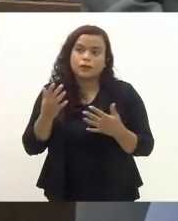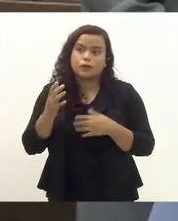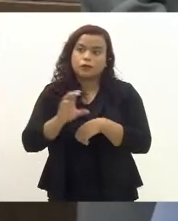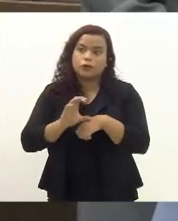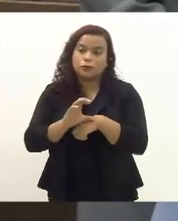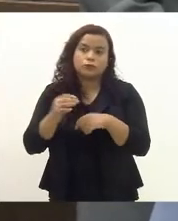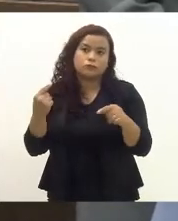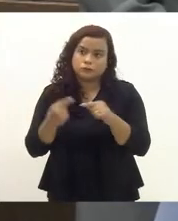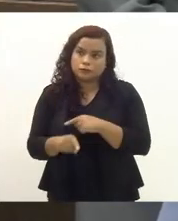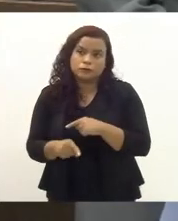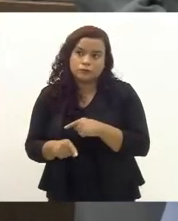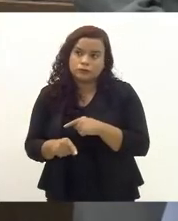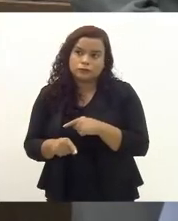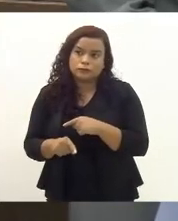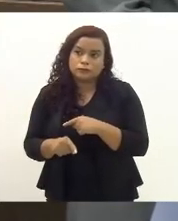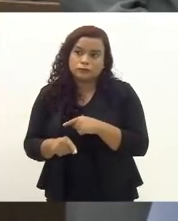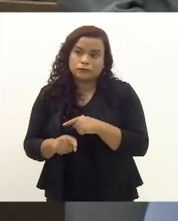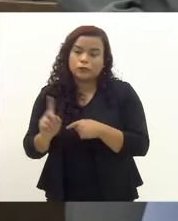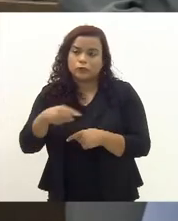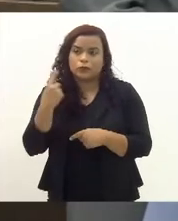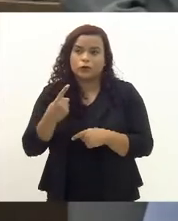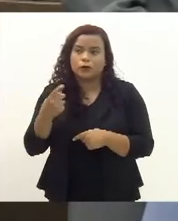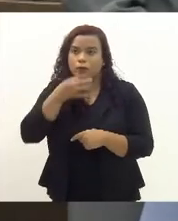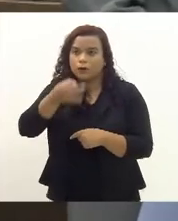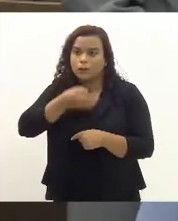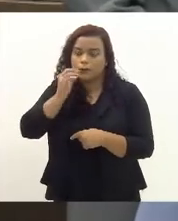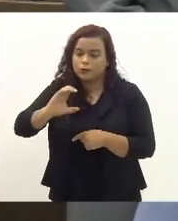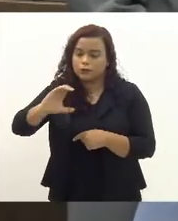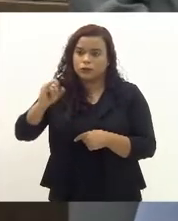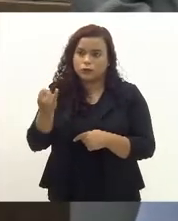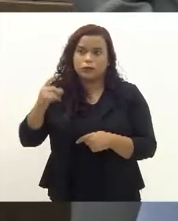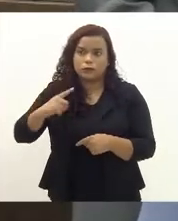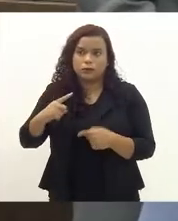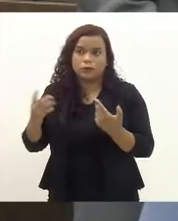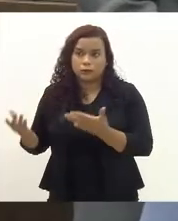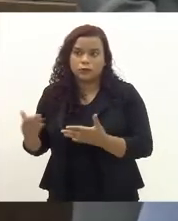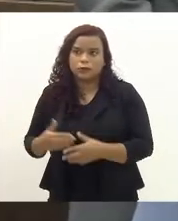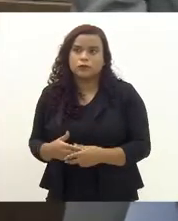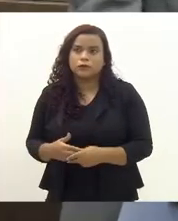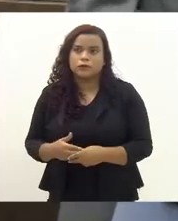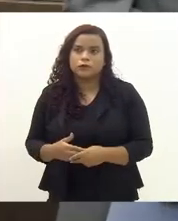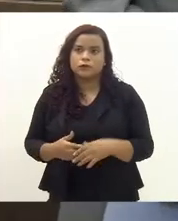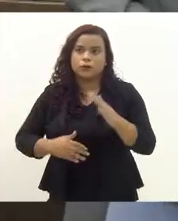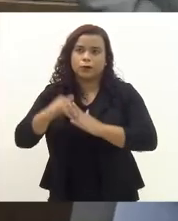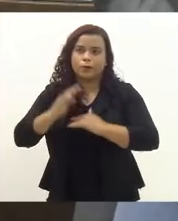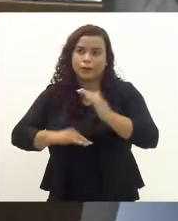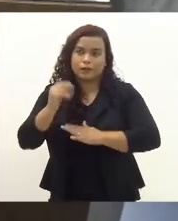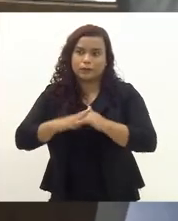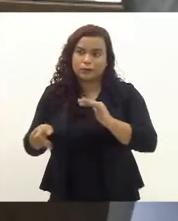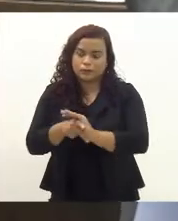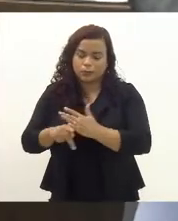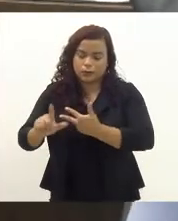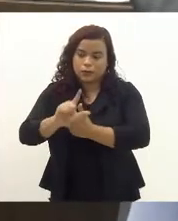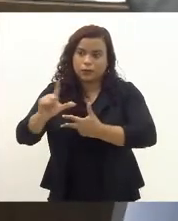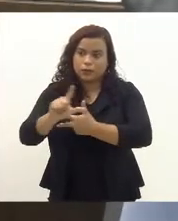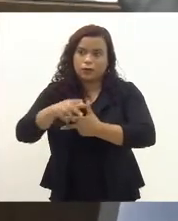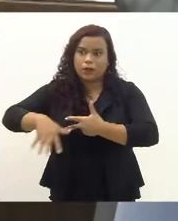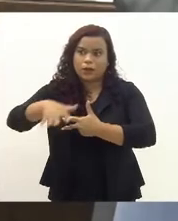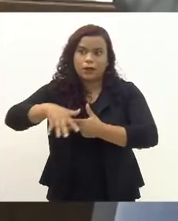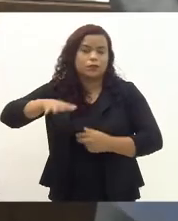bem obtivemos aí o parecer da ccj não é competência do Legislativo